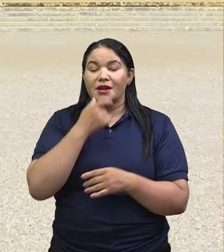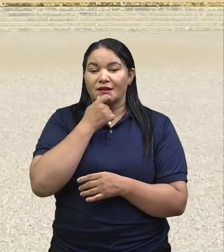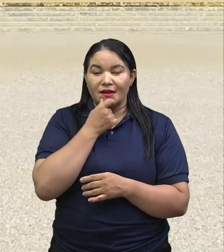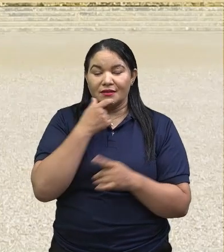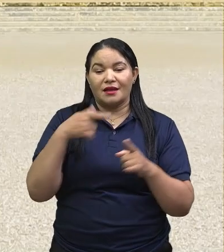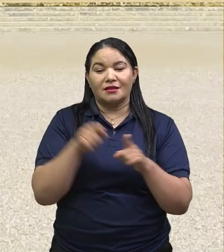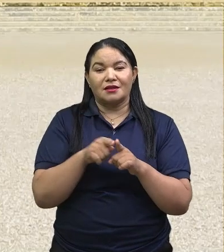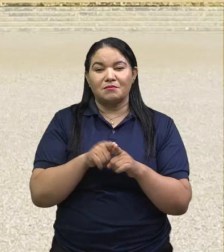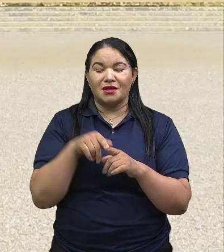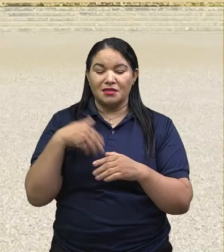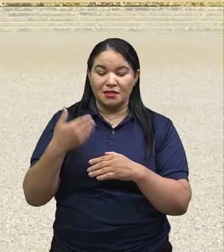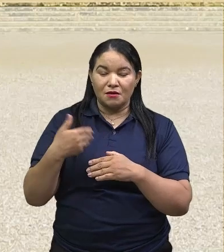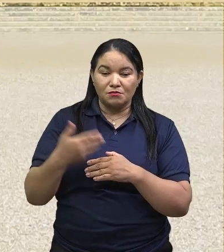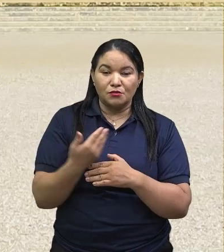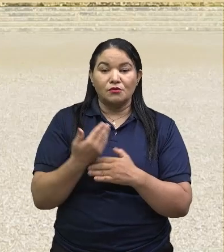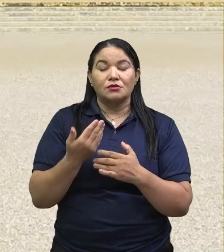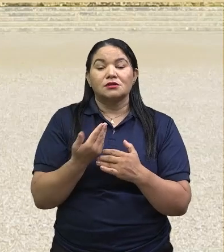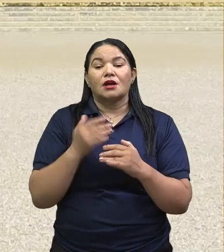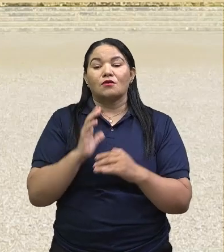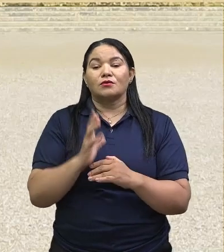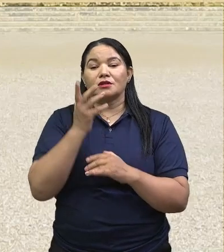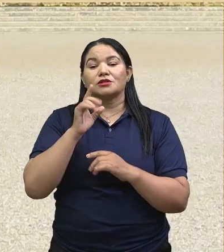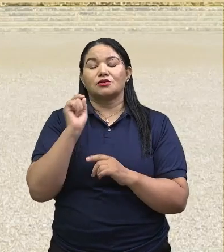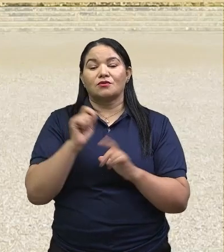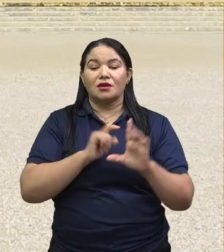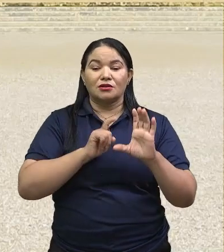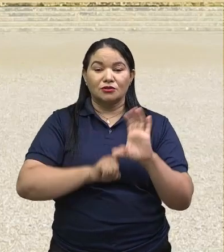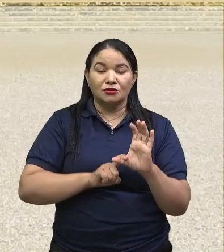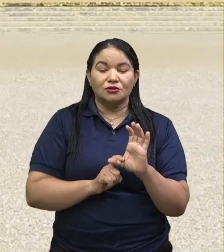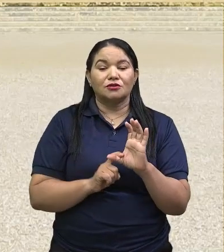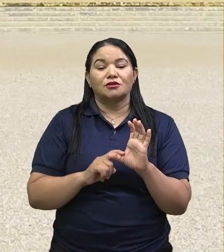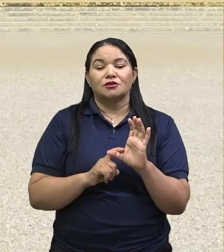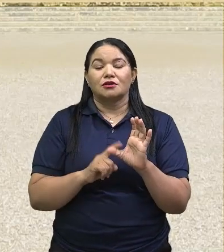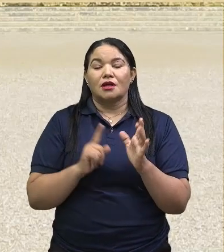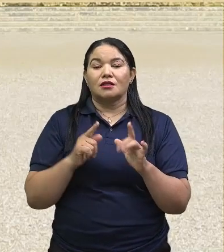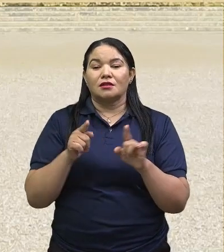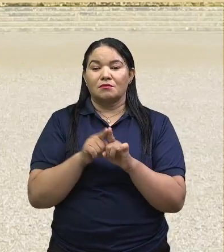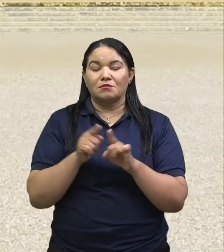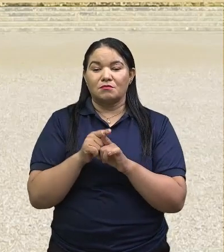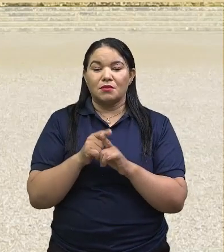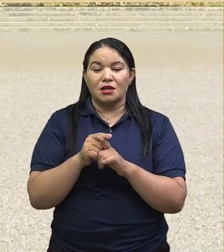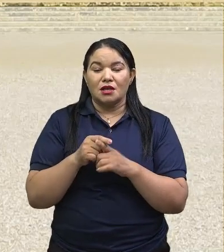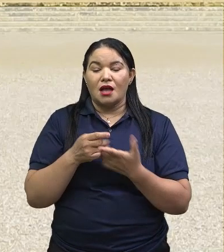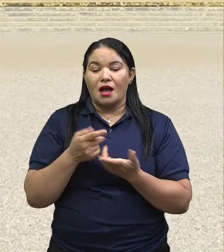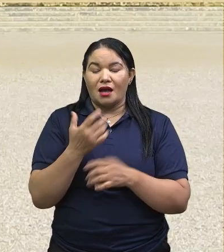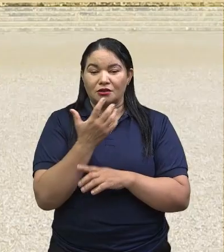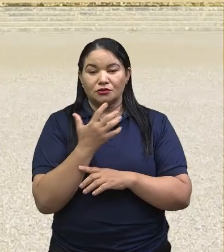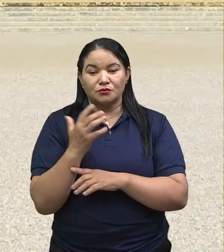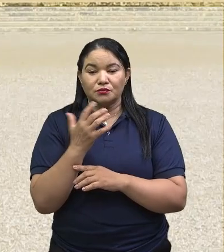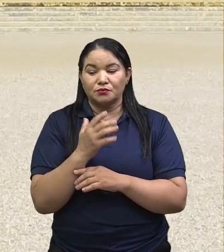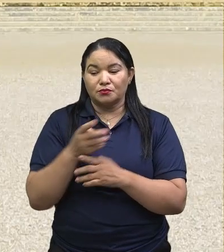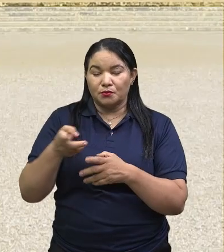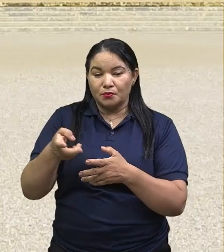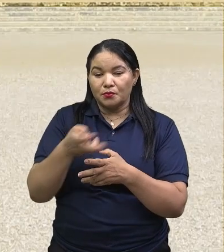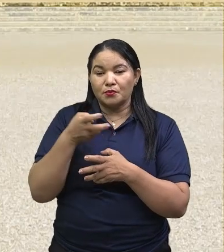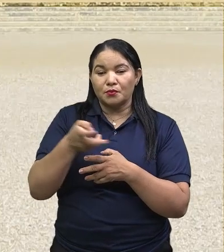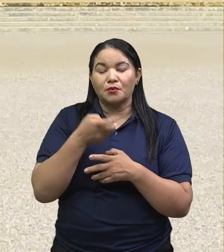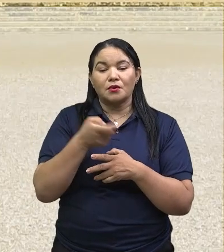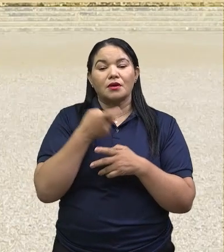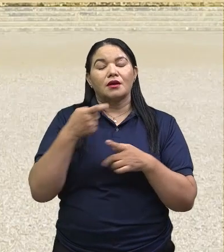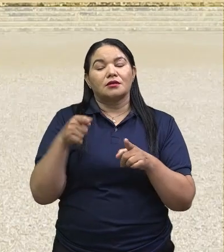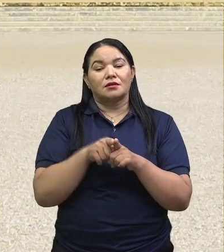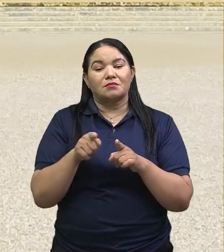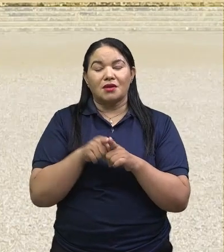a um grande endividamento da Inglaterra, mais colheitas, tempo ruim, então isso vai agravar cada vez